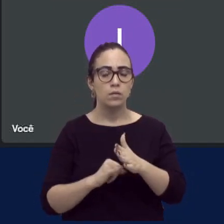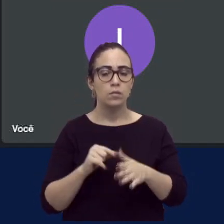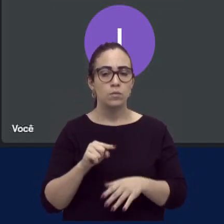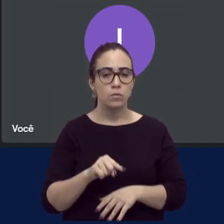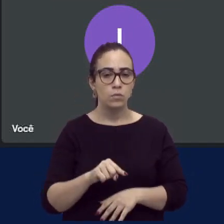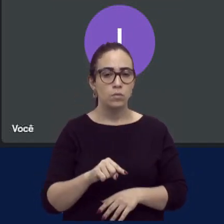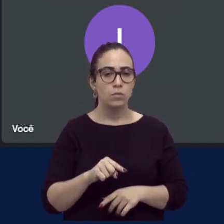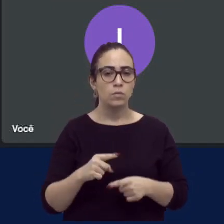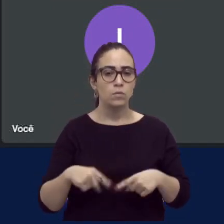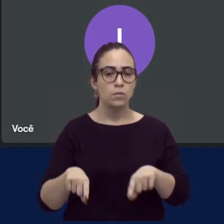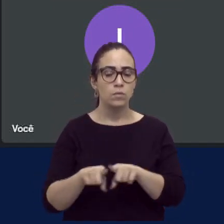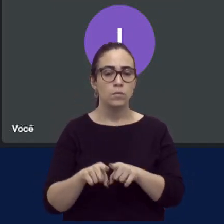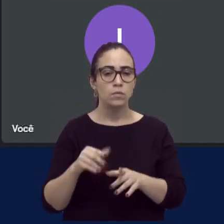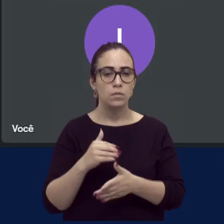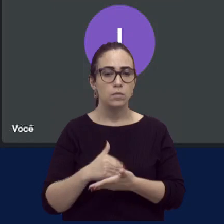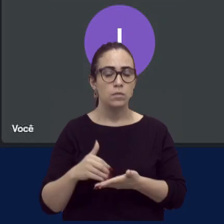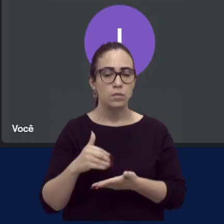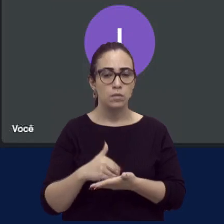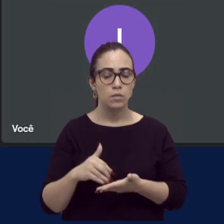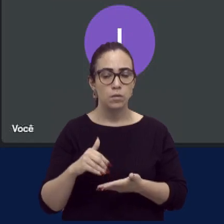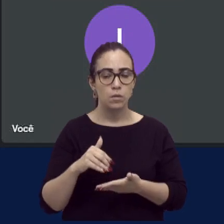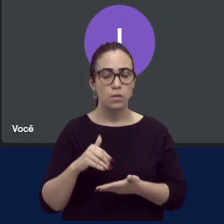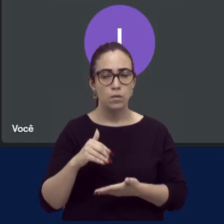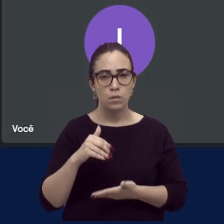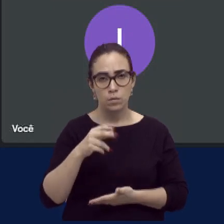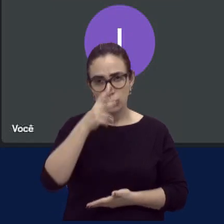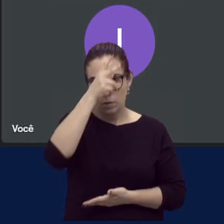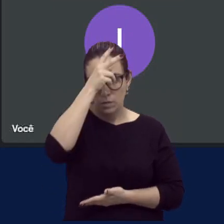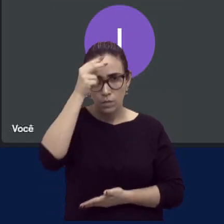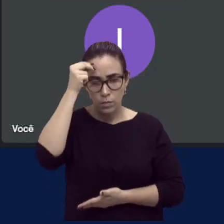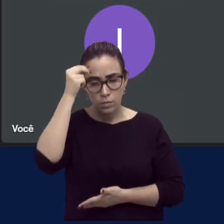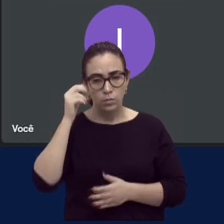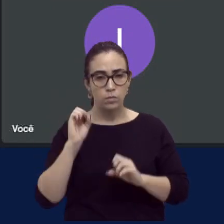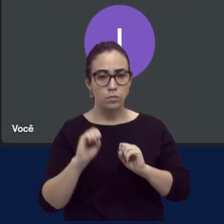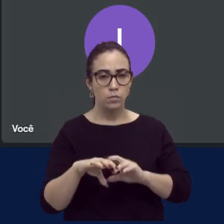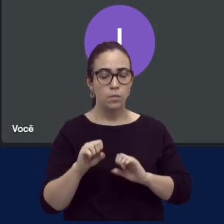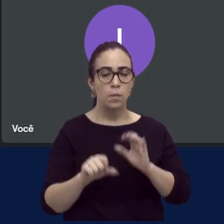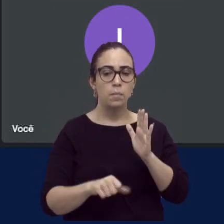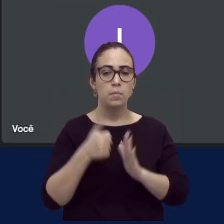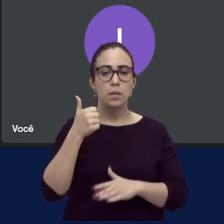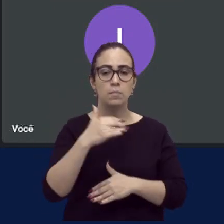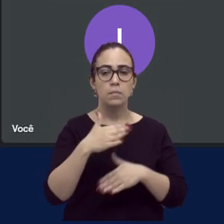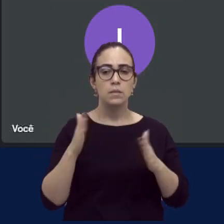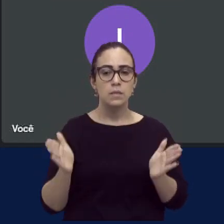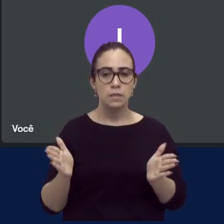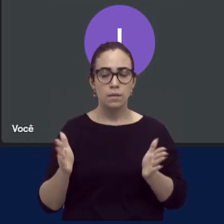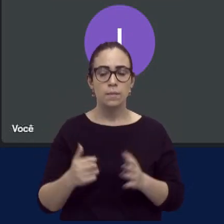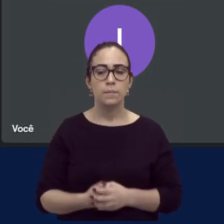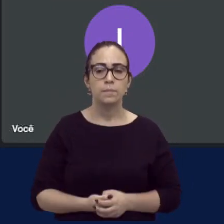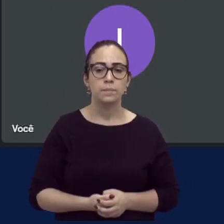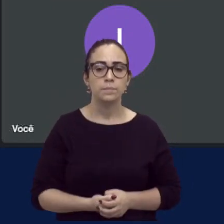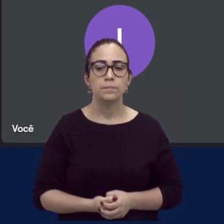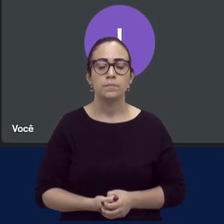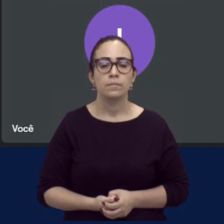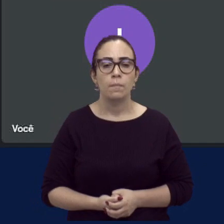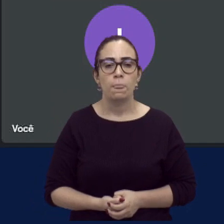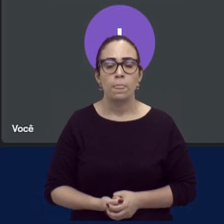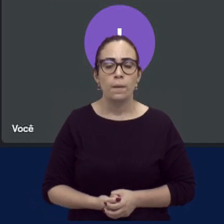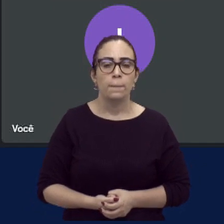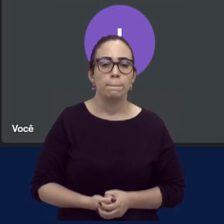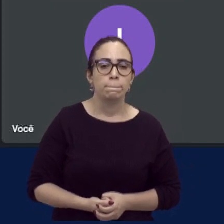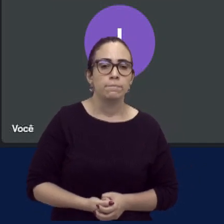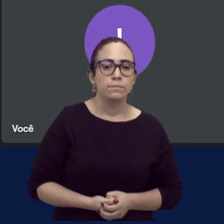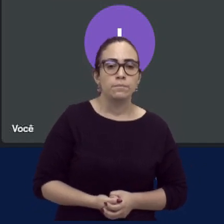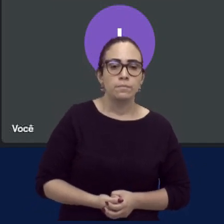e SME, a implantação das primeiras salas, né, e dos círculos de paz dentro do município de